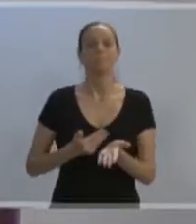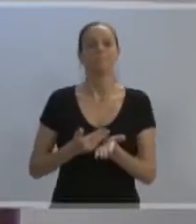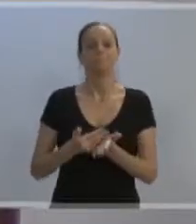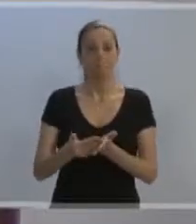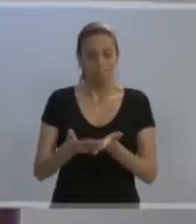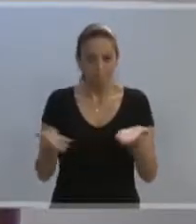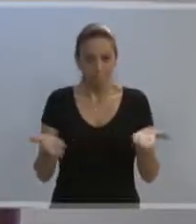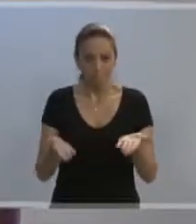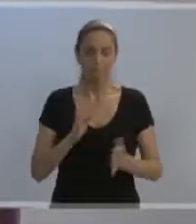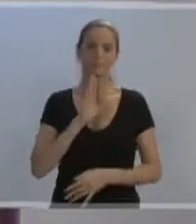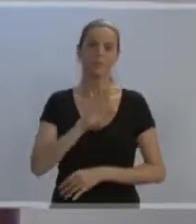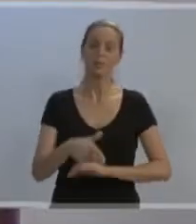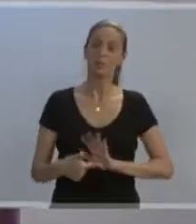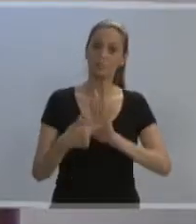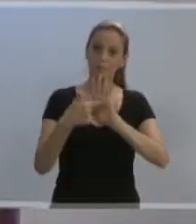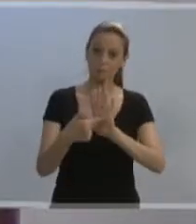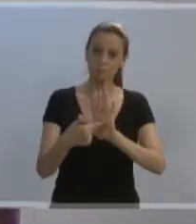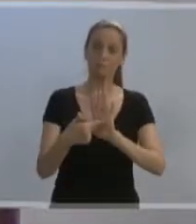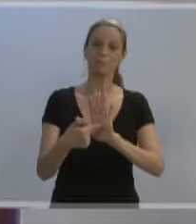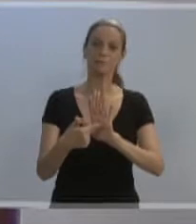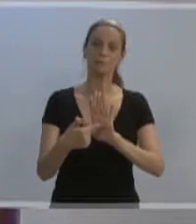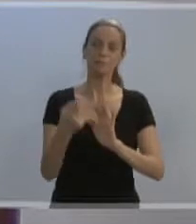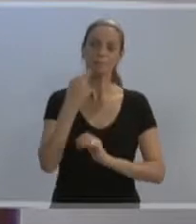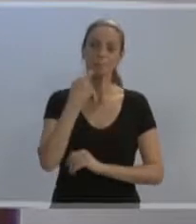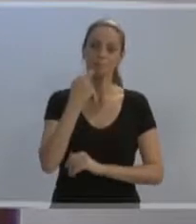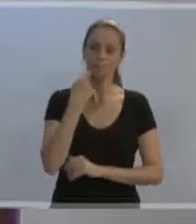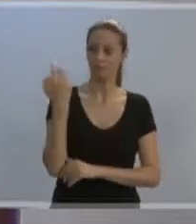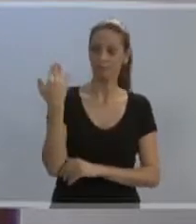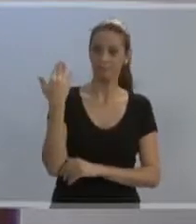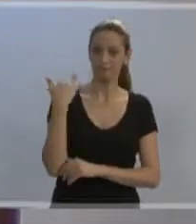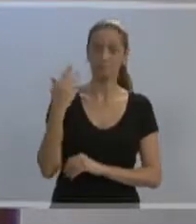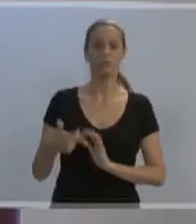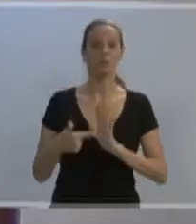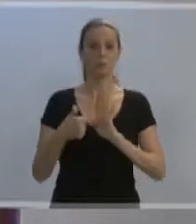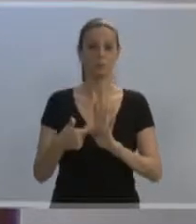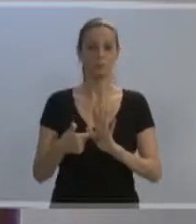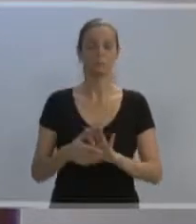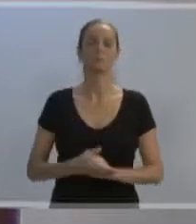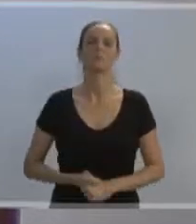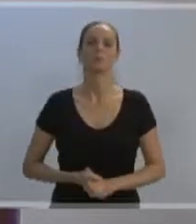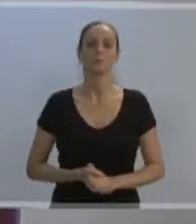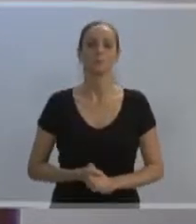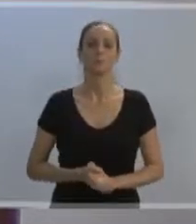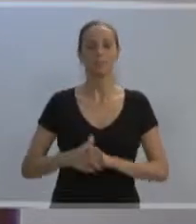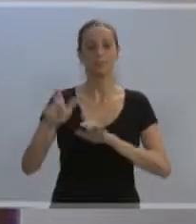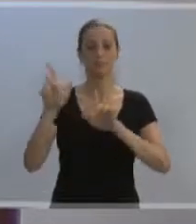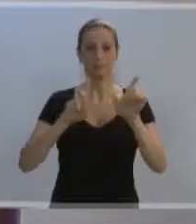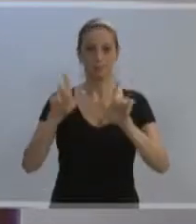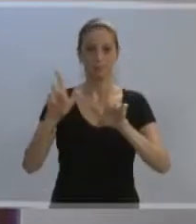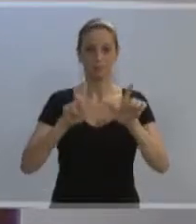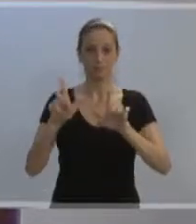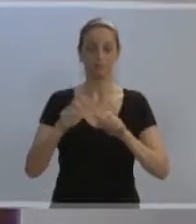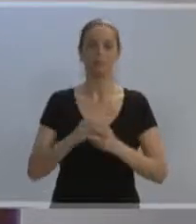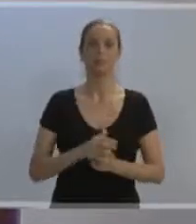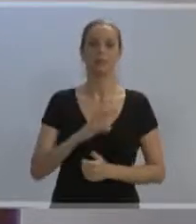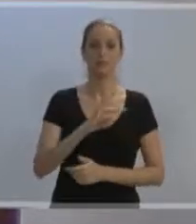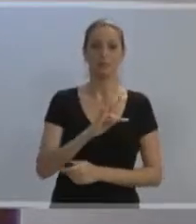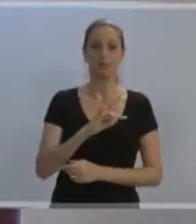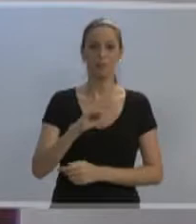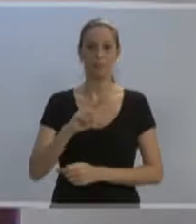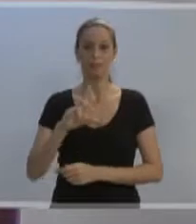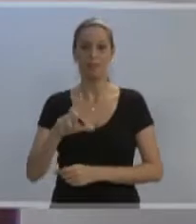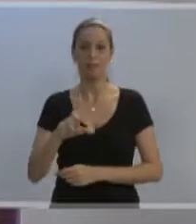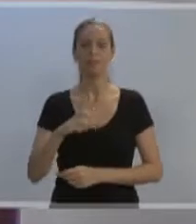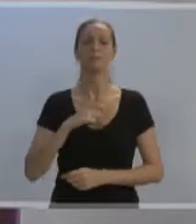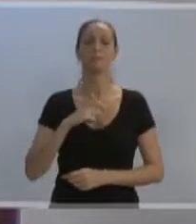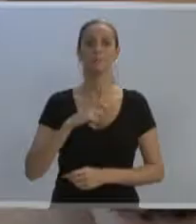tarde apresentando aqui que na sexta-feira nós tivemos, eu gostaria de mostrar na televisão, aqui para a TVL, nós tivemos